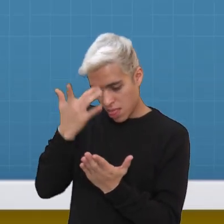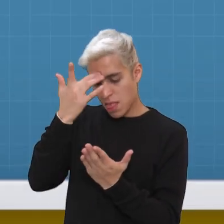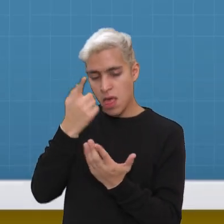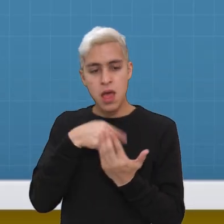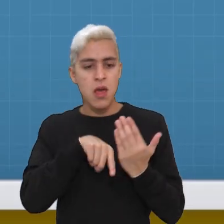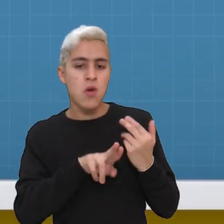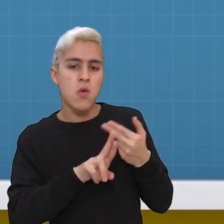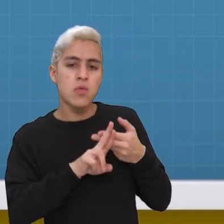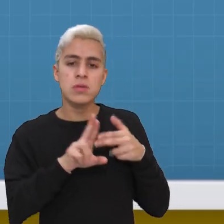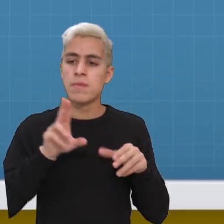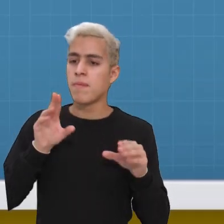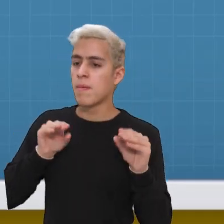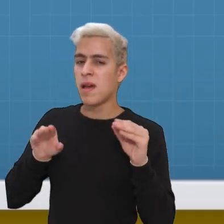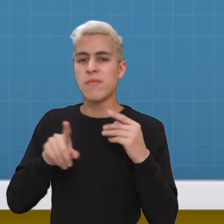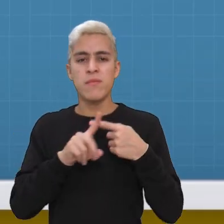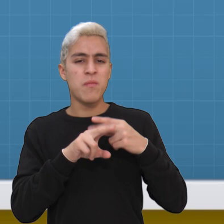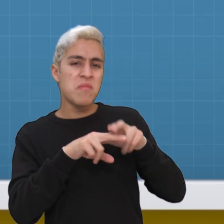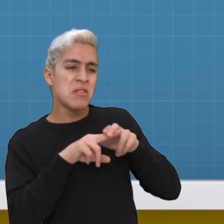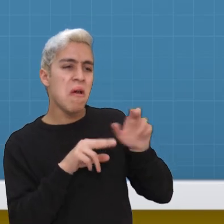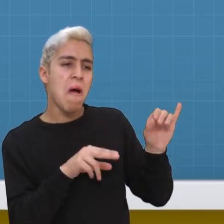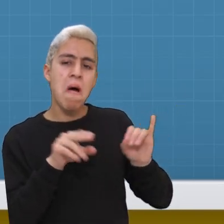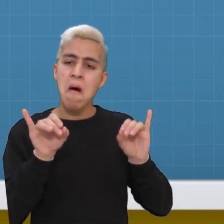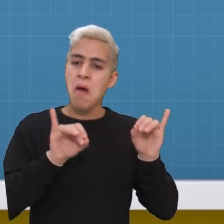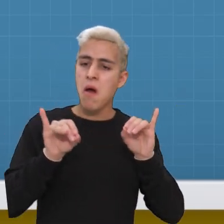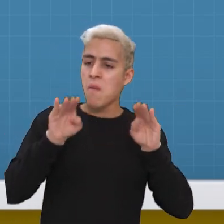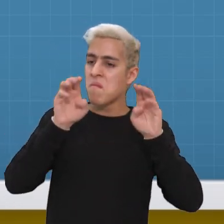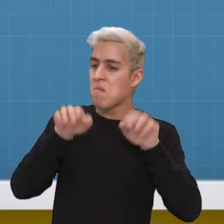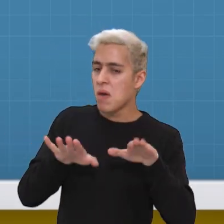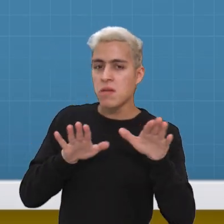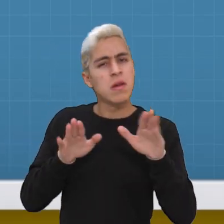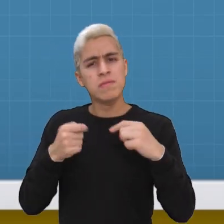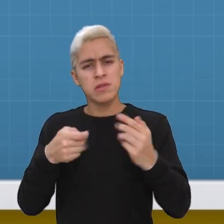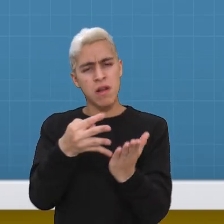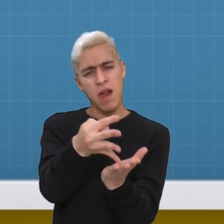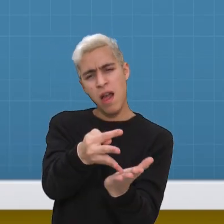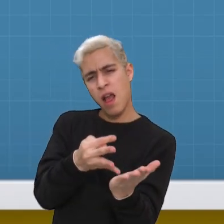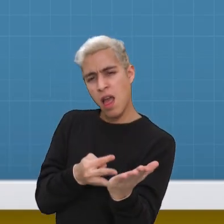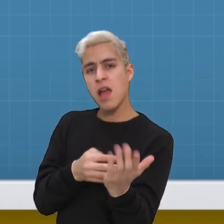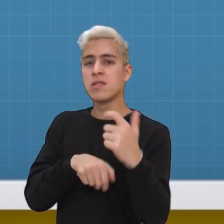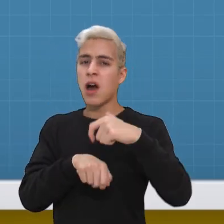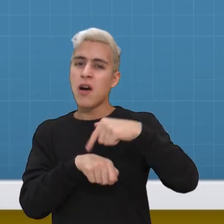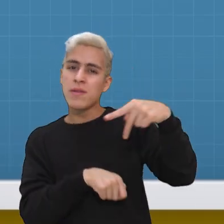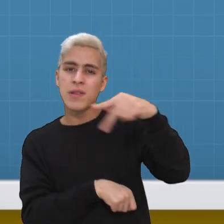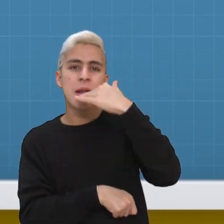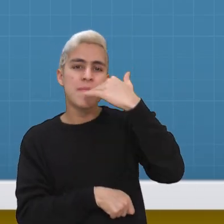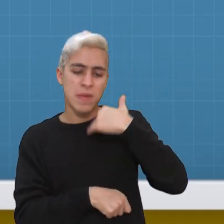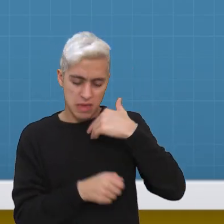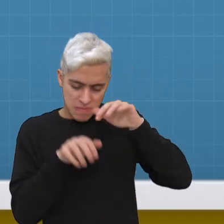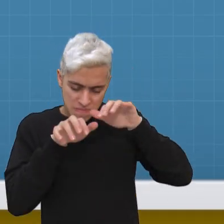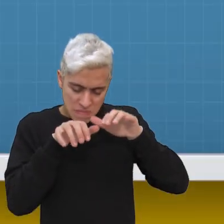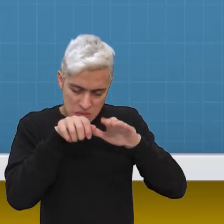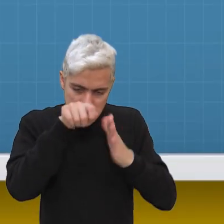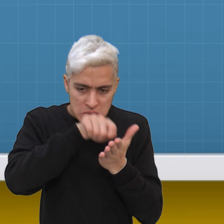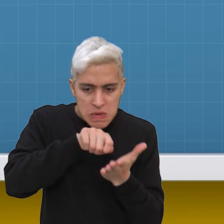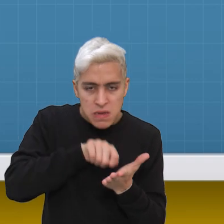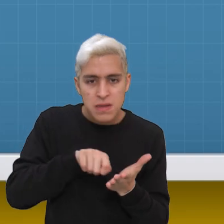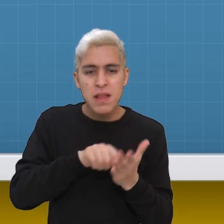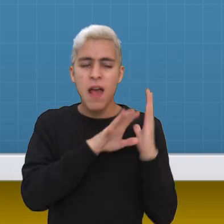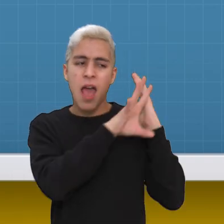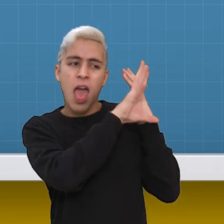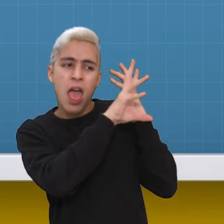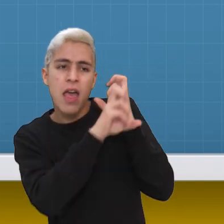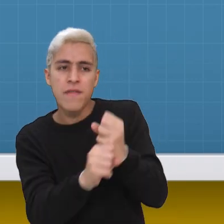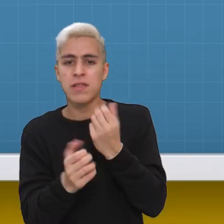e usando. É por isso que não dá para ficar só no oi, tudo bem do WhatsApp. Temos que fazer os nossos textos quando a professora pede, tá